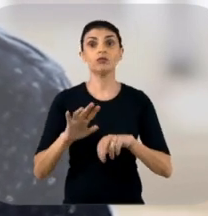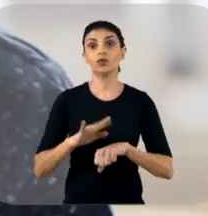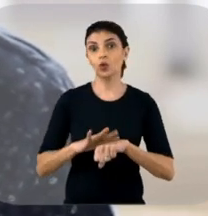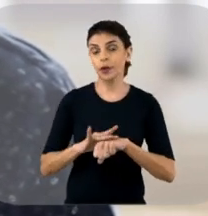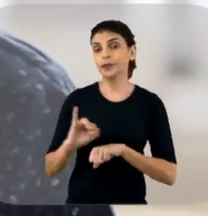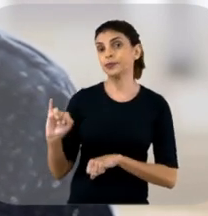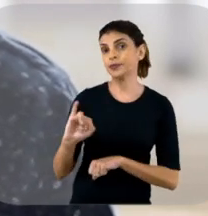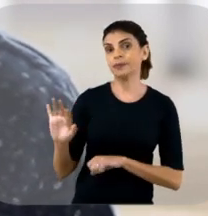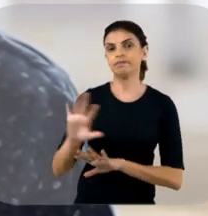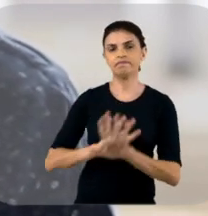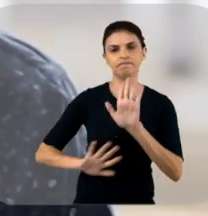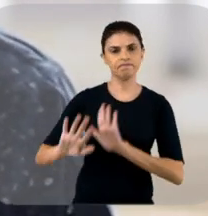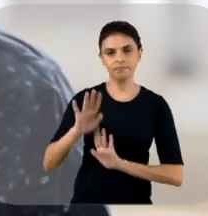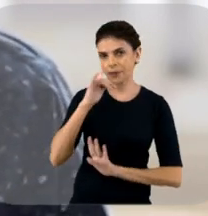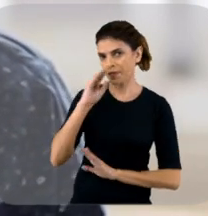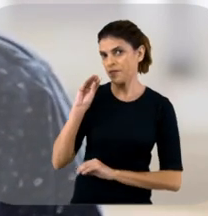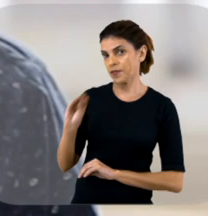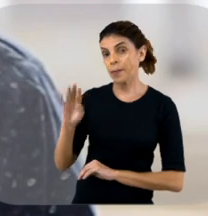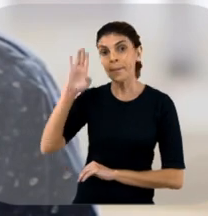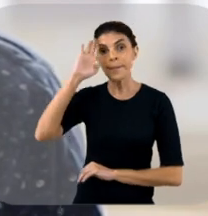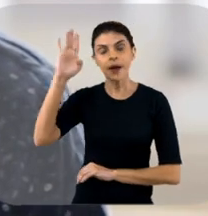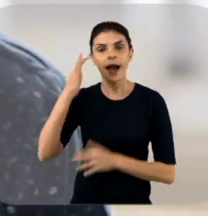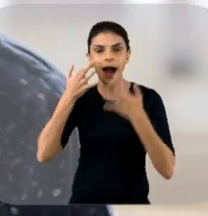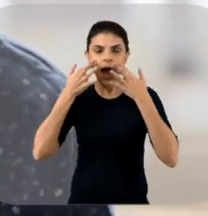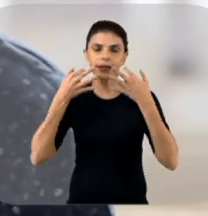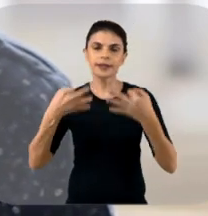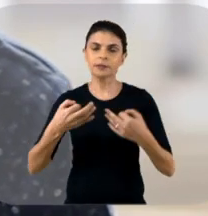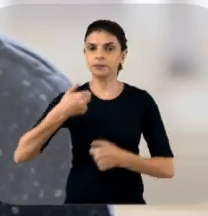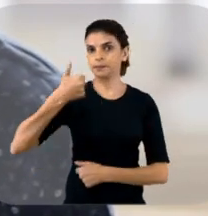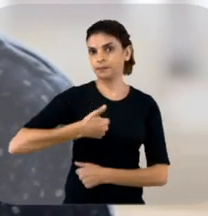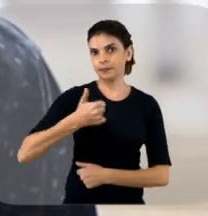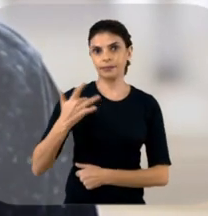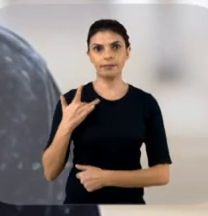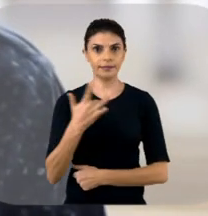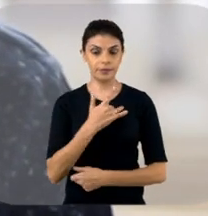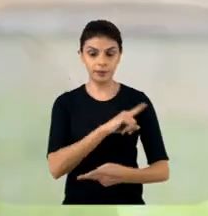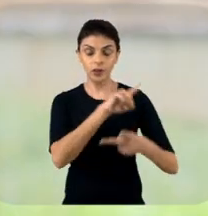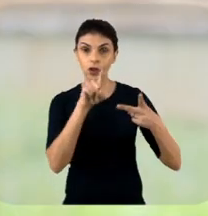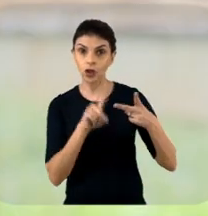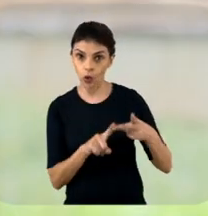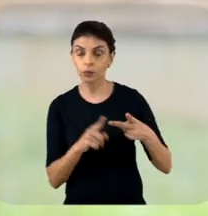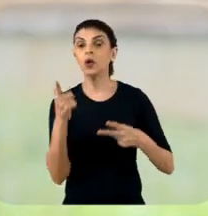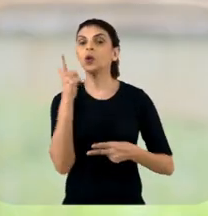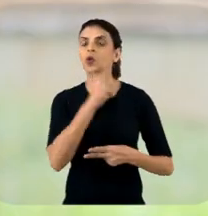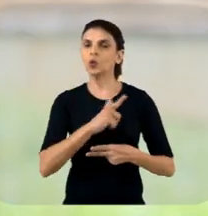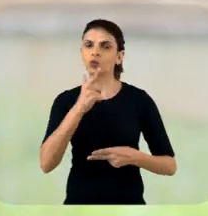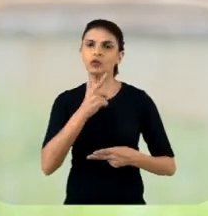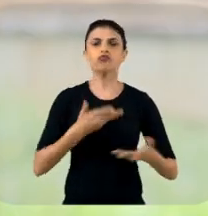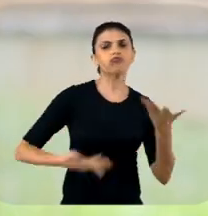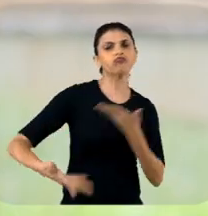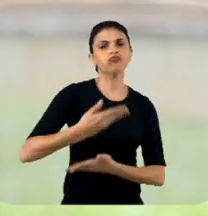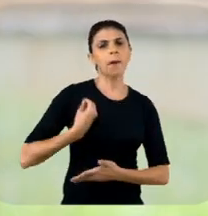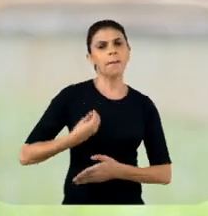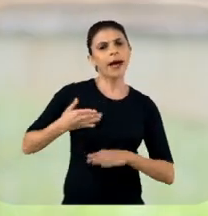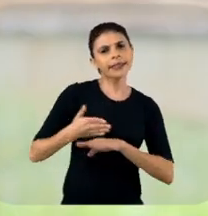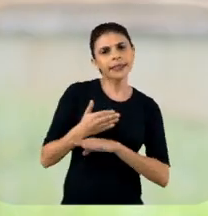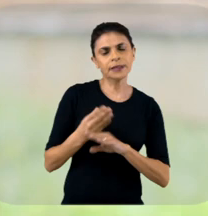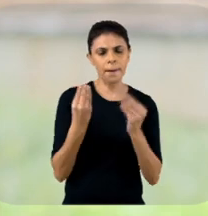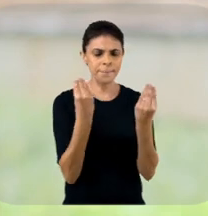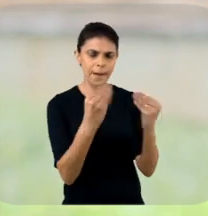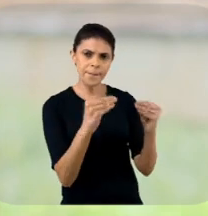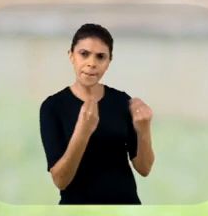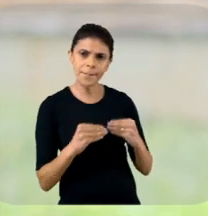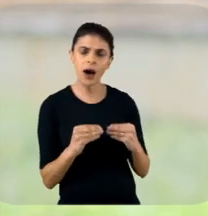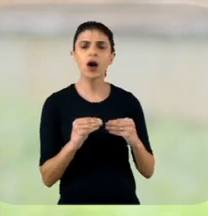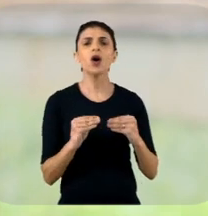pelas doenças tropicais negligenciadas, principalmente na atenção primária de saúde. 2. Construir de forma participativa linhas